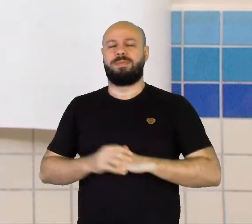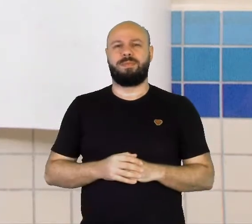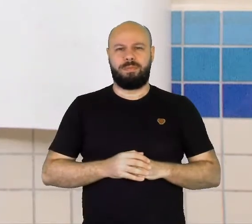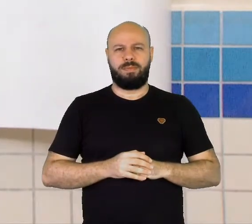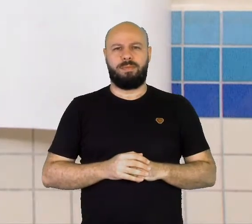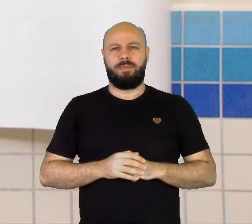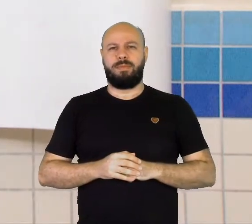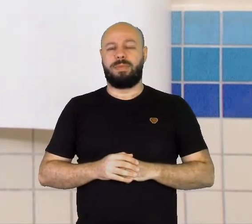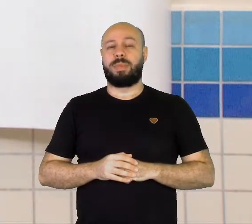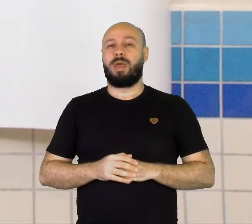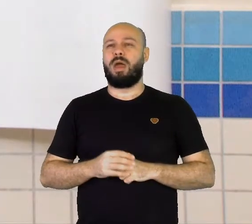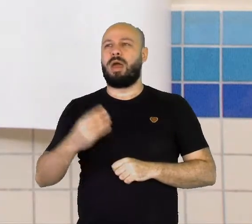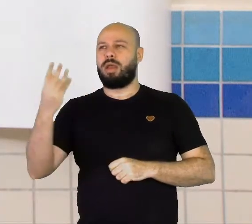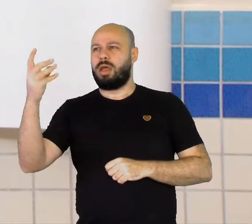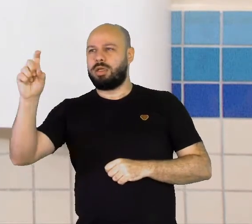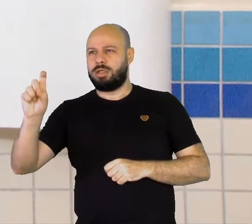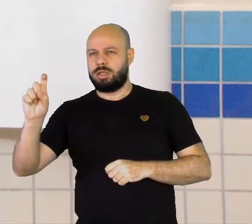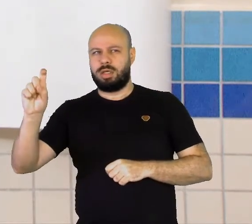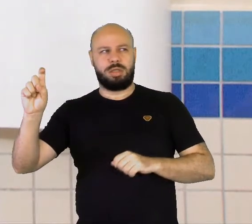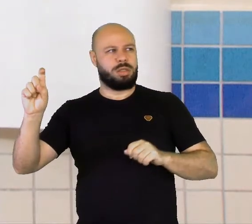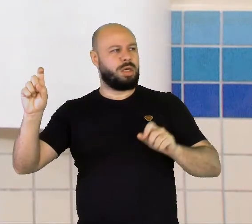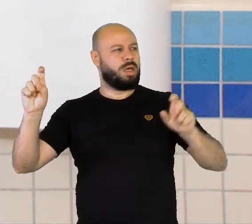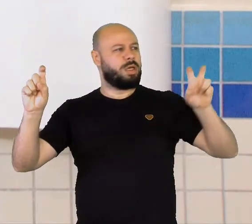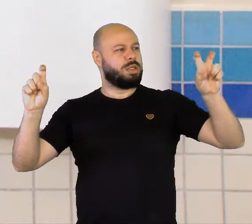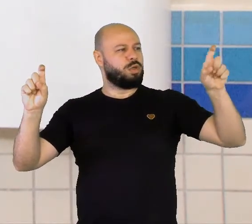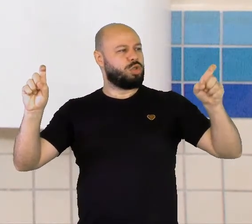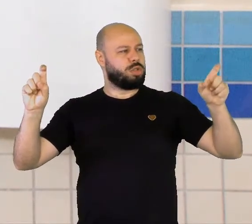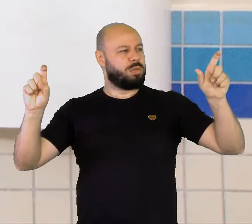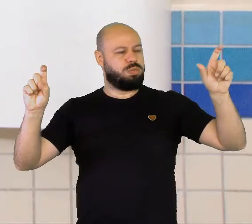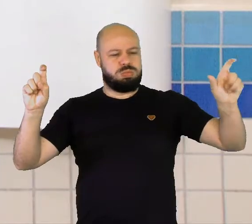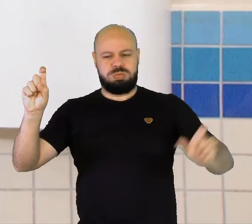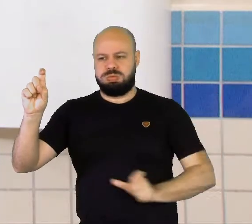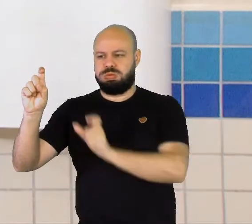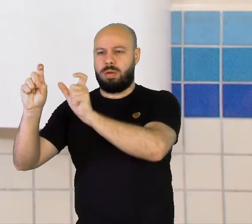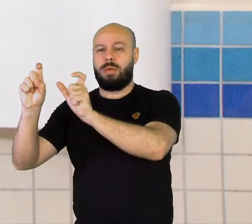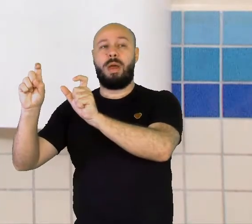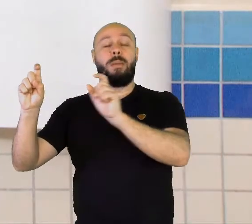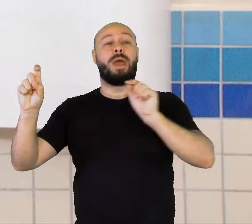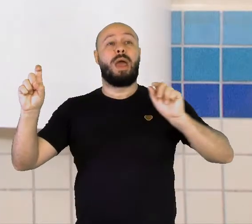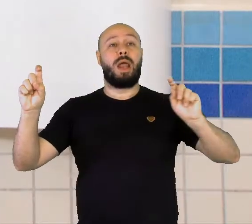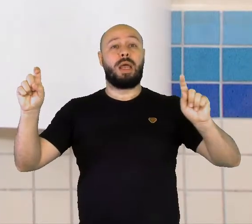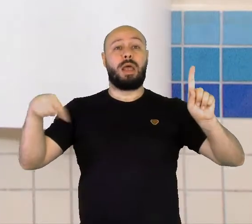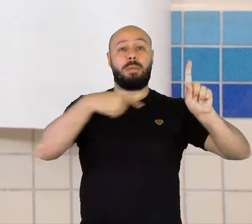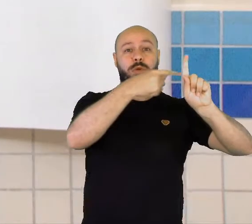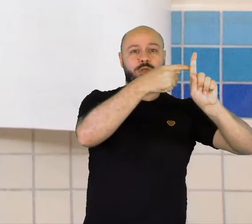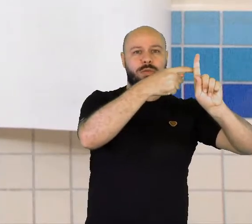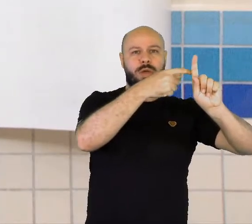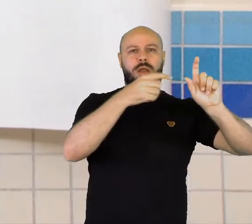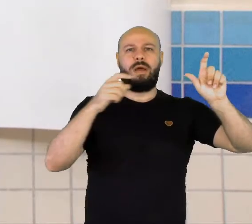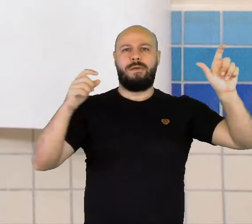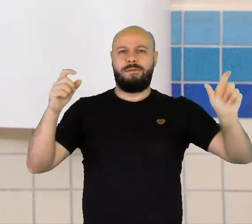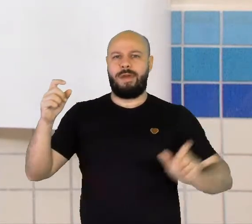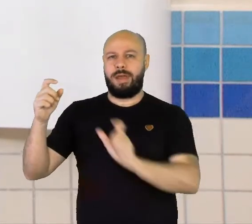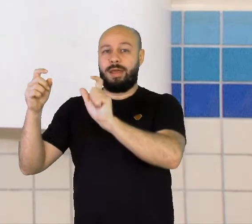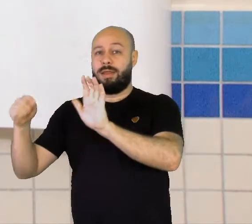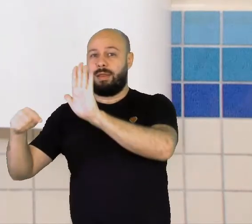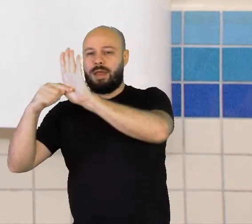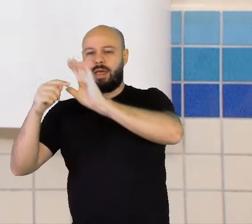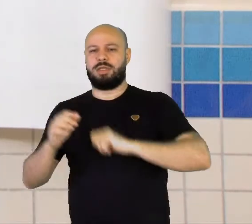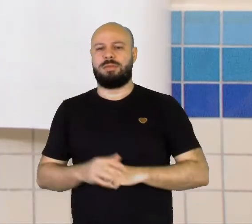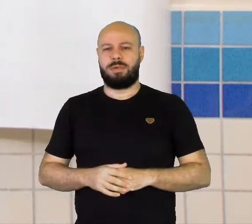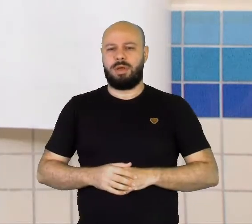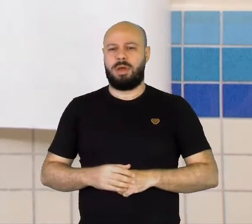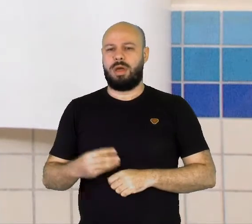o 5x que estava no segundo membro vem para o primeiro membro negativo, porque ele estava positivo aqui, então ele vem